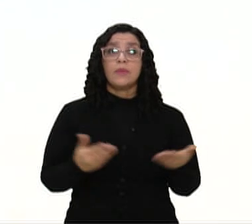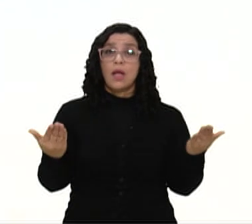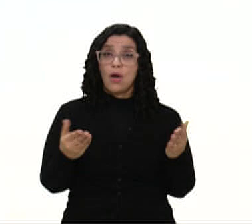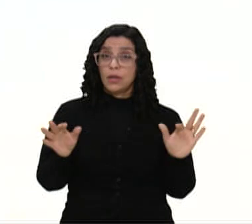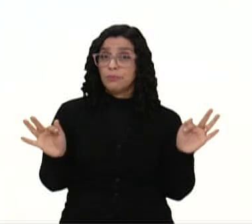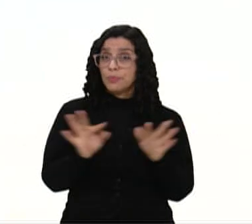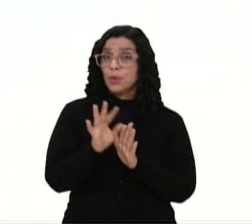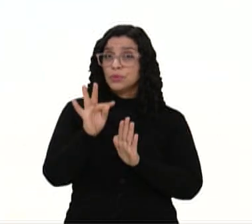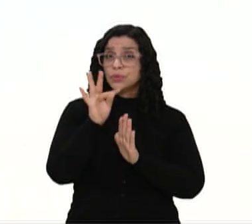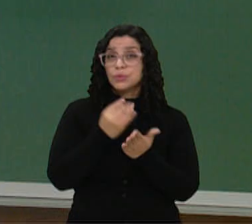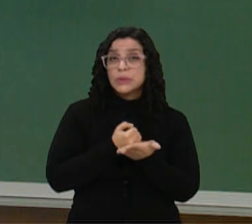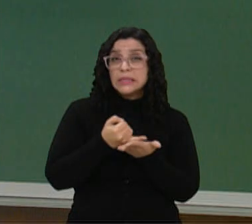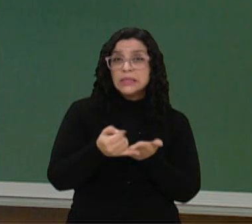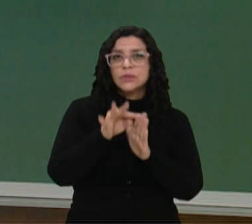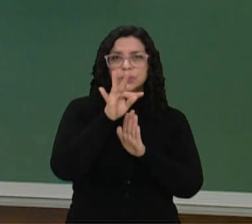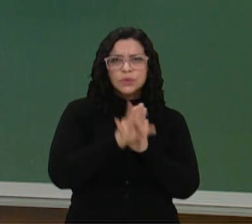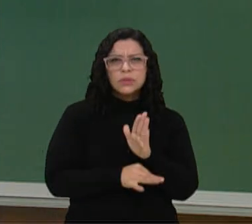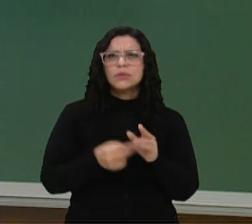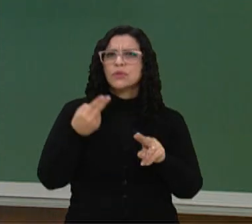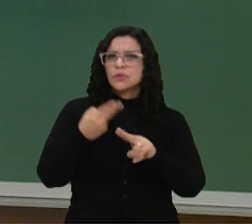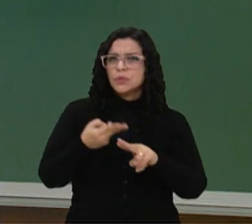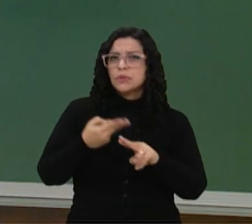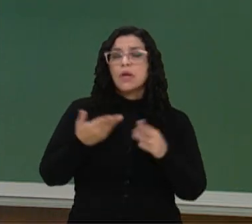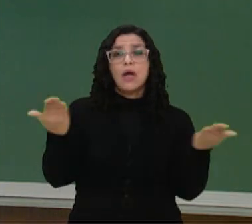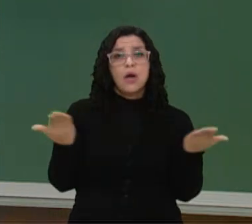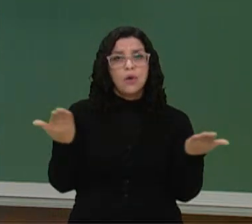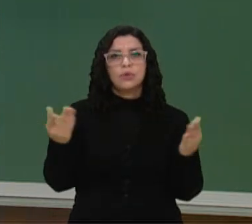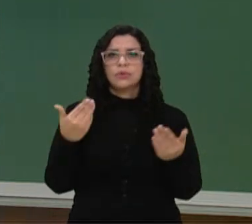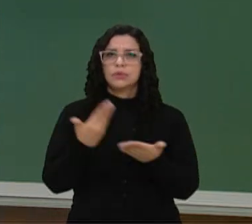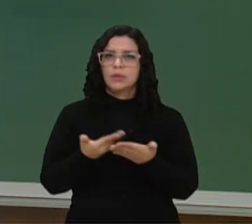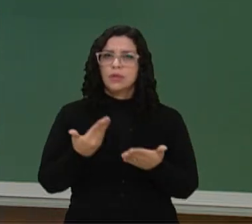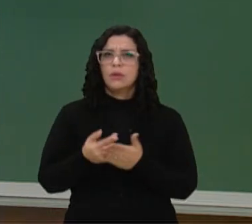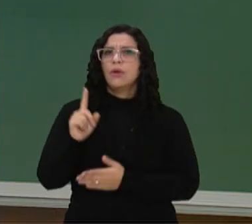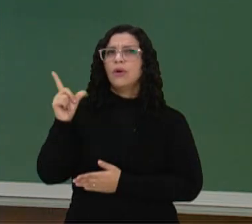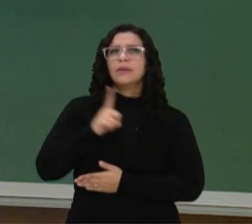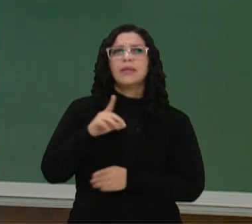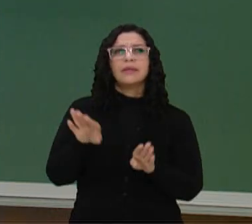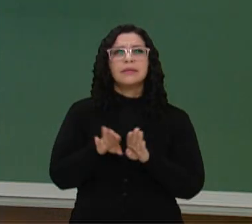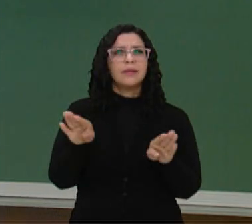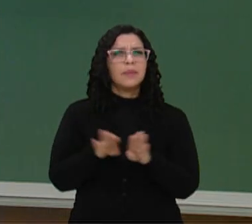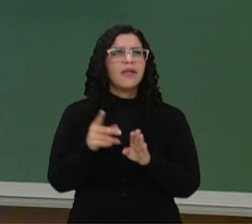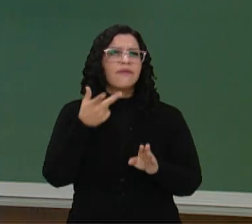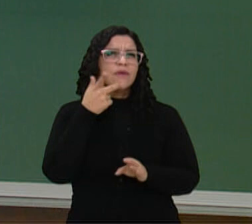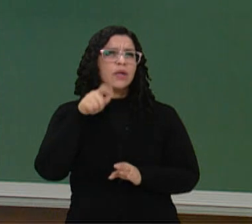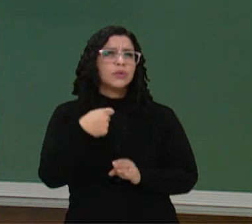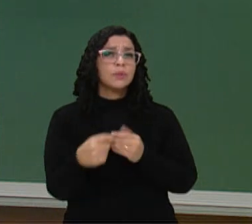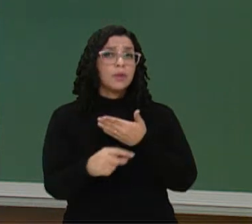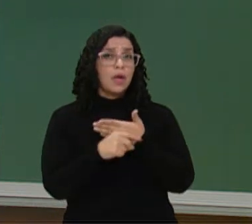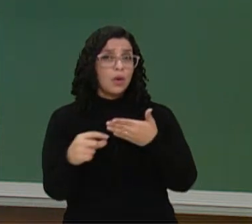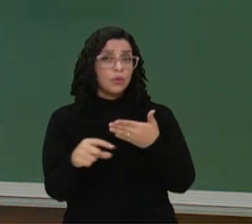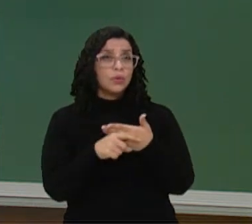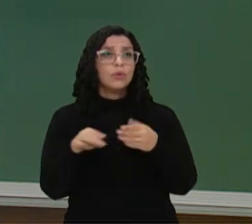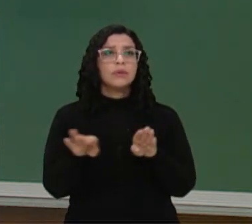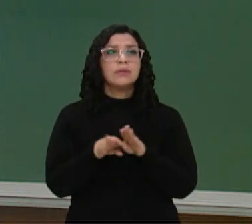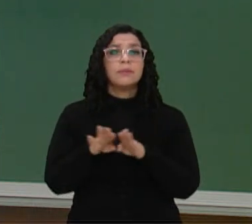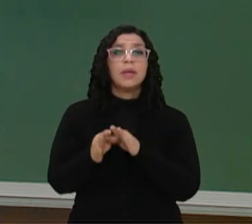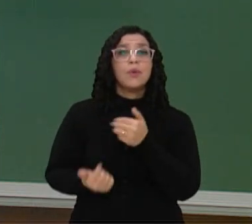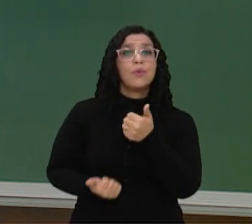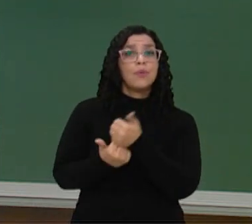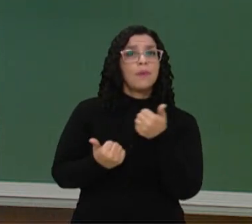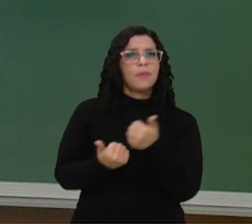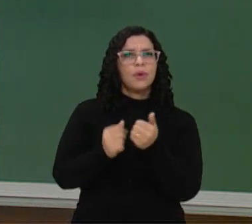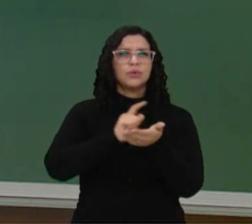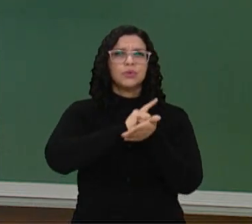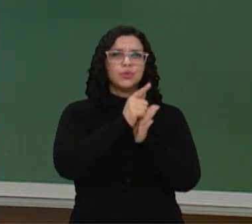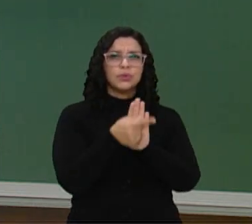Terminamos o primeiro trecho, aí o trecho que utilizaremos na aula. Temos aqui ainda uma menção à autora e o suporte desta carta